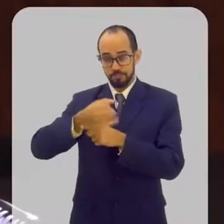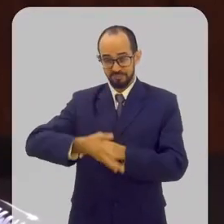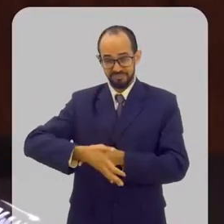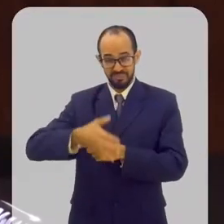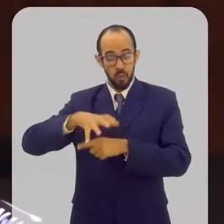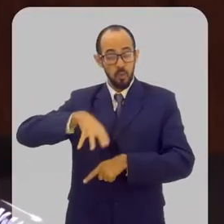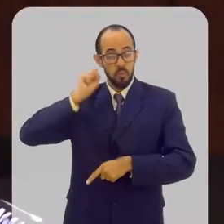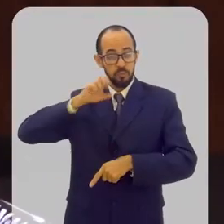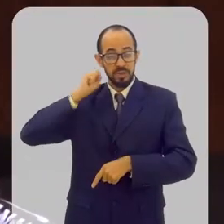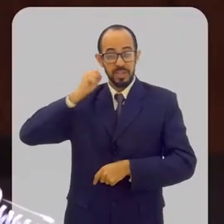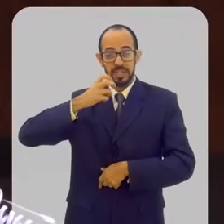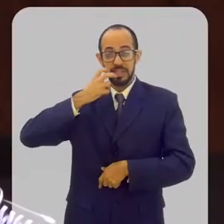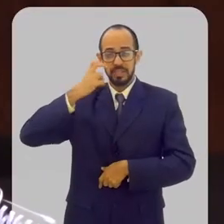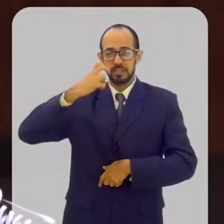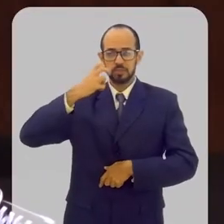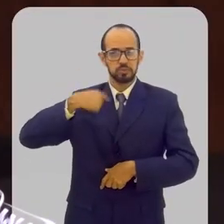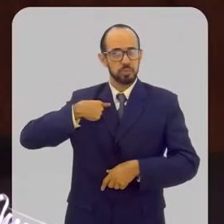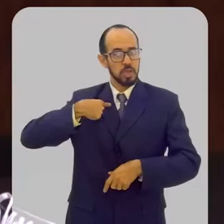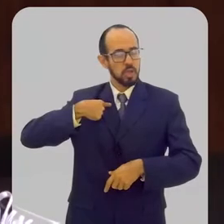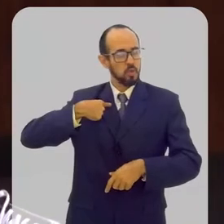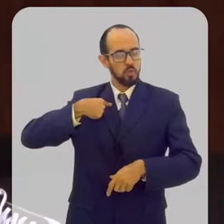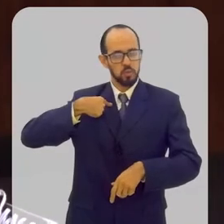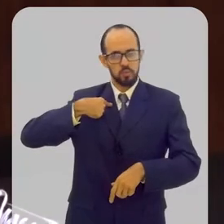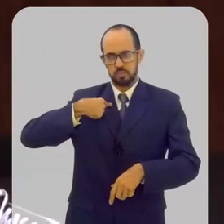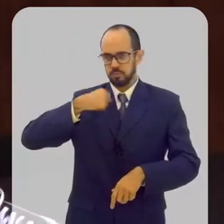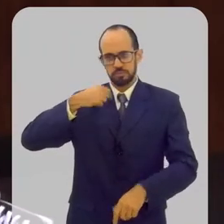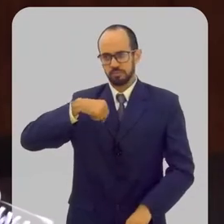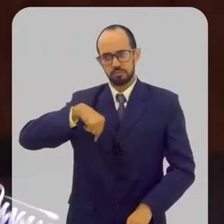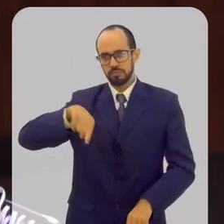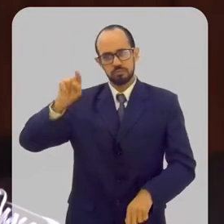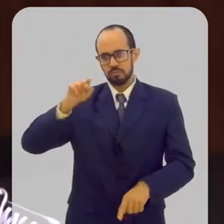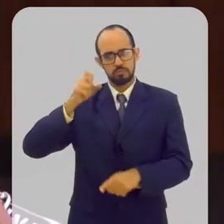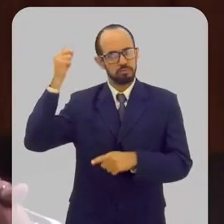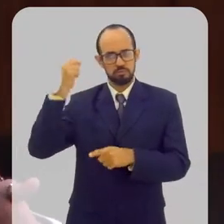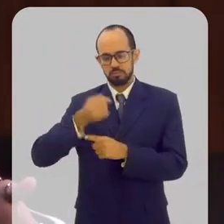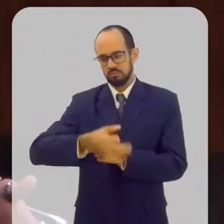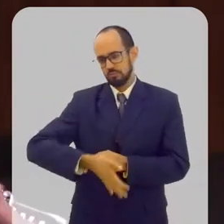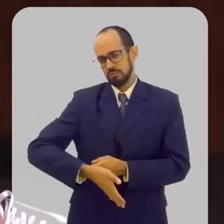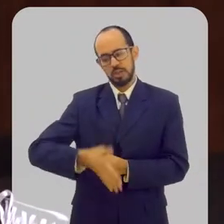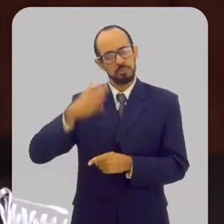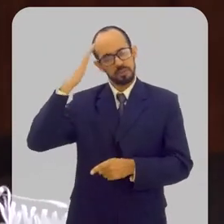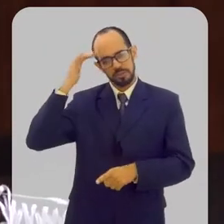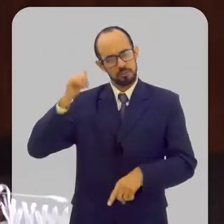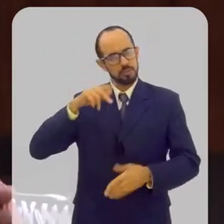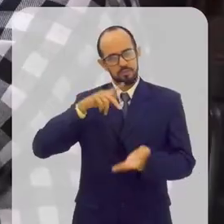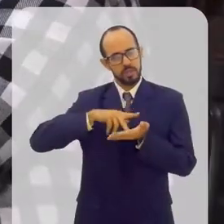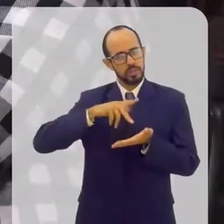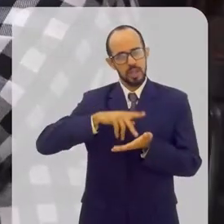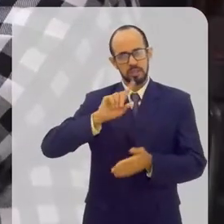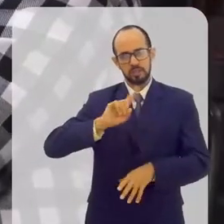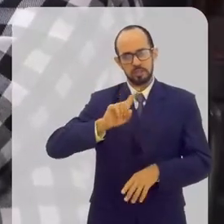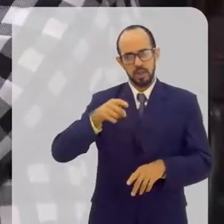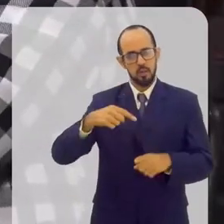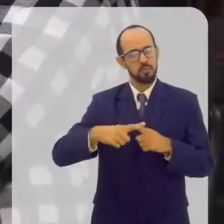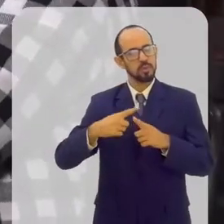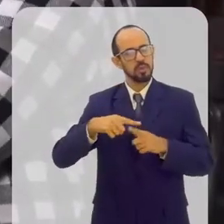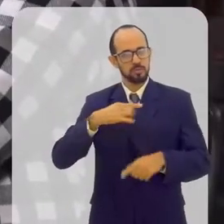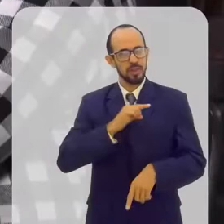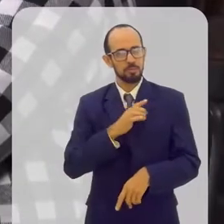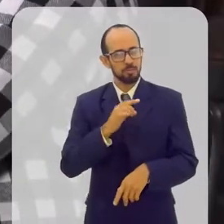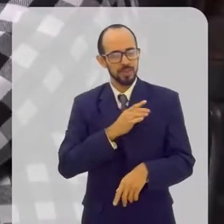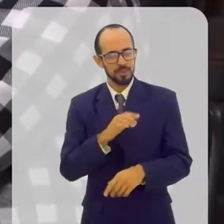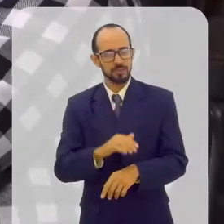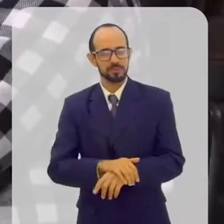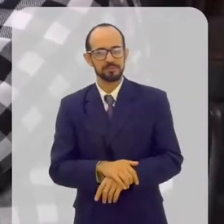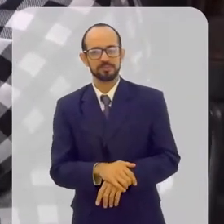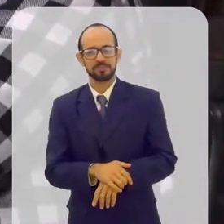ouvia gritos, não sei o quê, mas eu é que não ia lá para saber se era verdade ou não, porque eu realmente morro de medo, então,